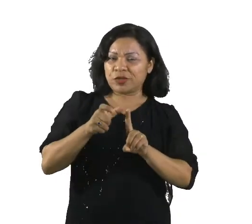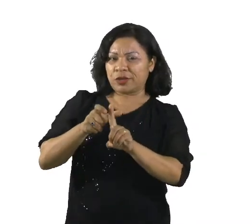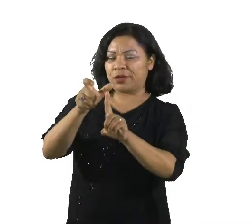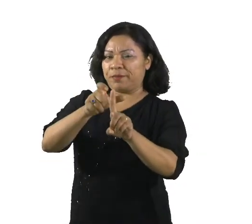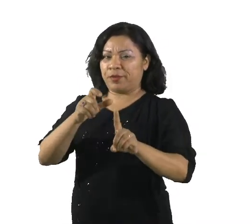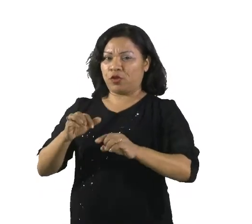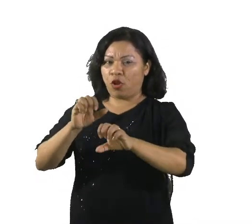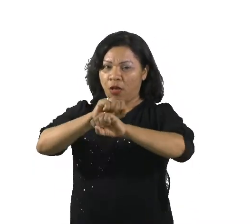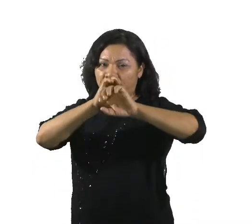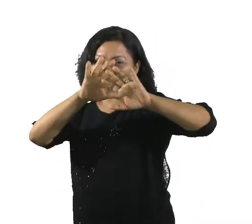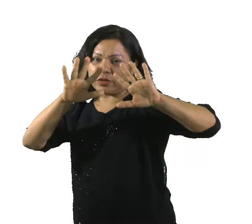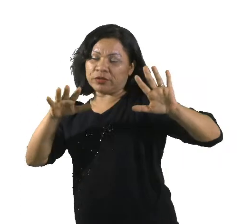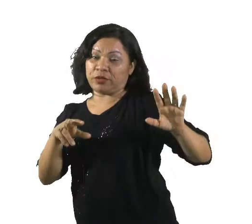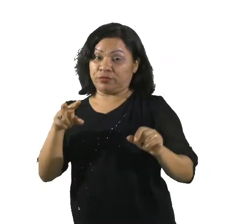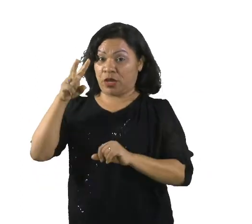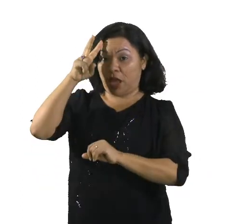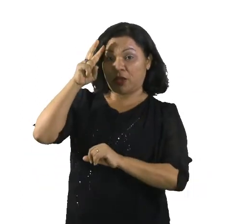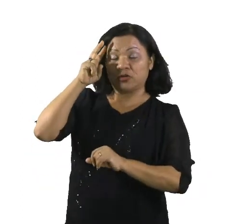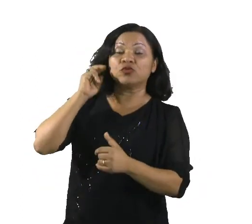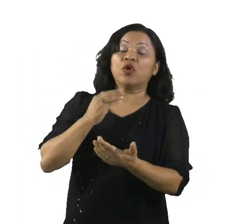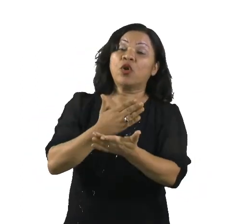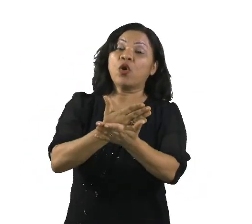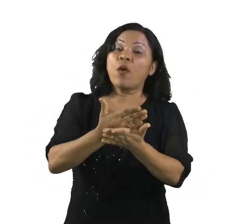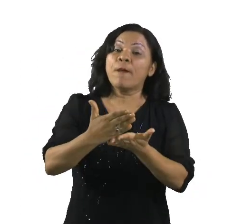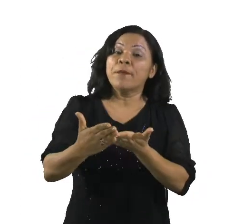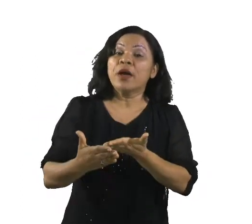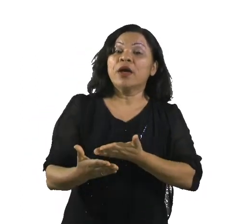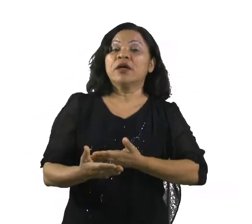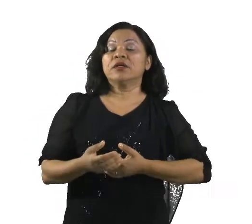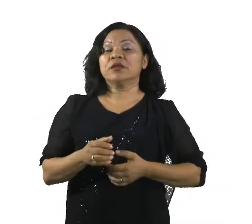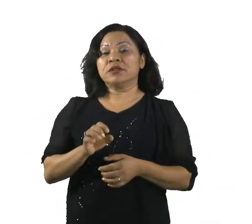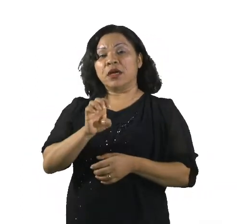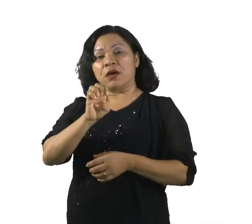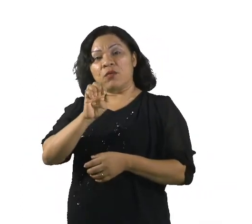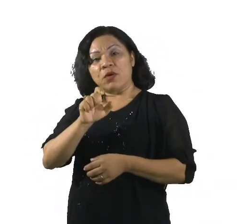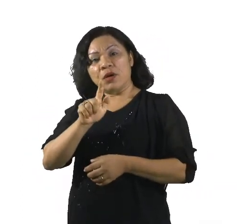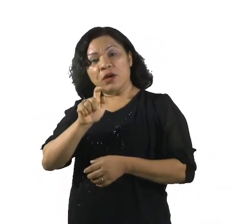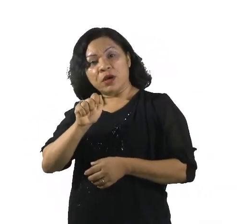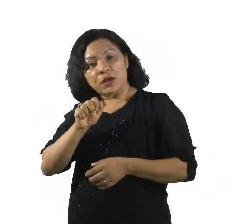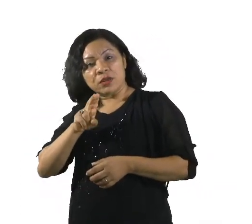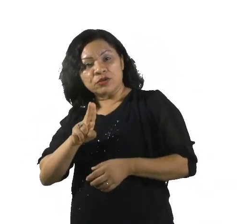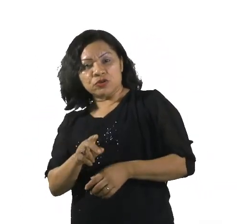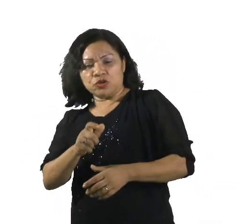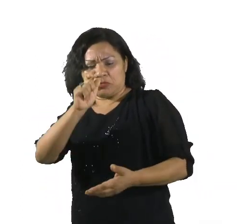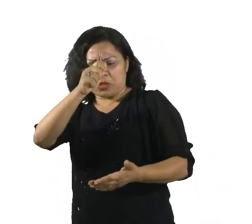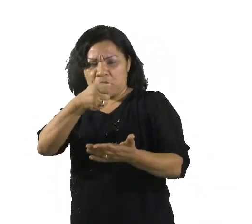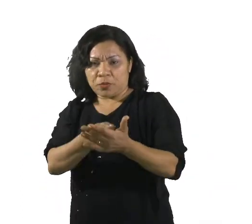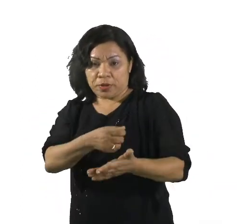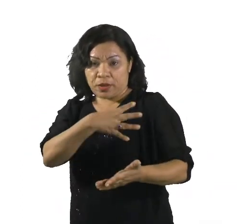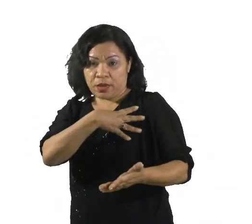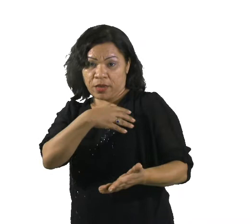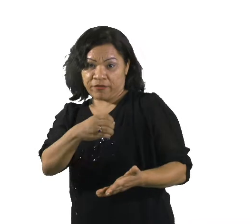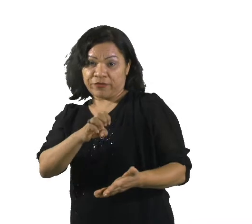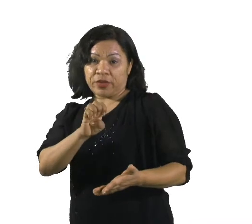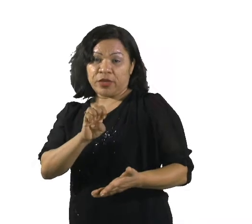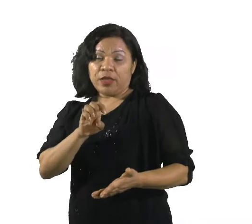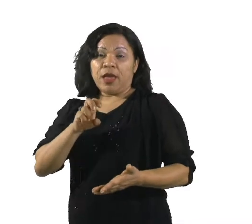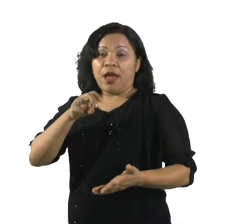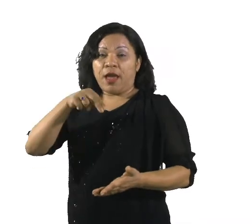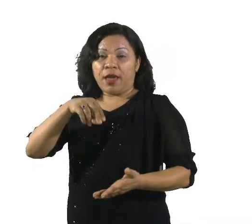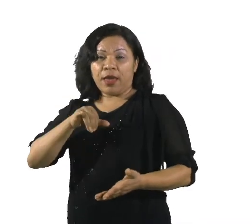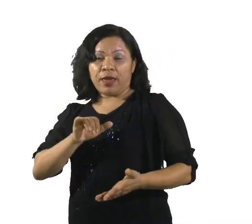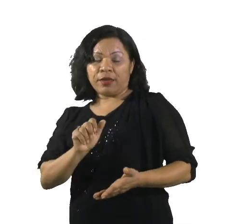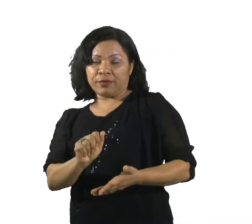história começa quando Egeu quer obrigar sua filha Hérmia a casar com Demétrio,